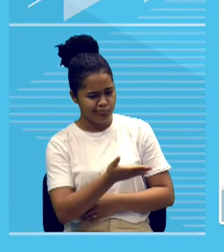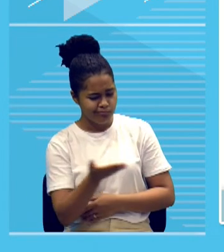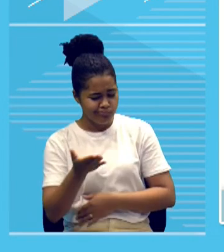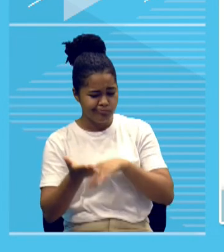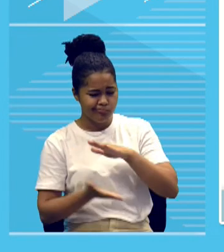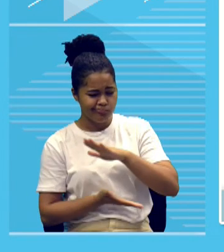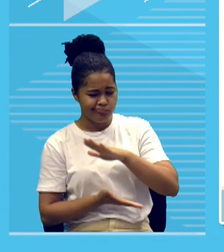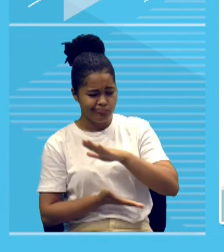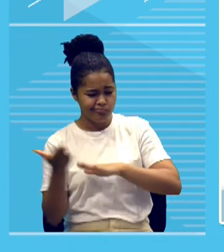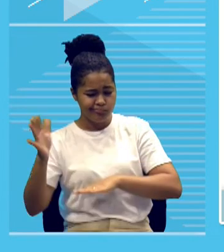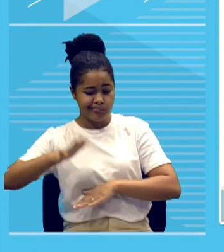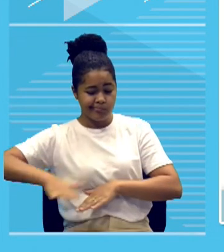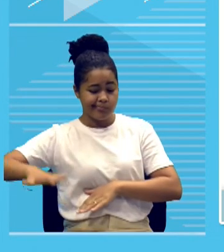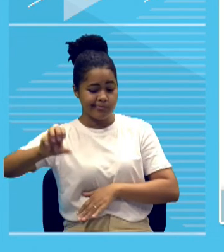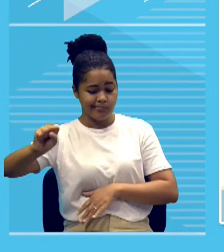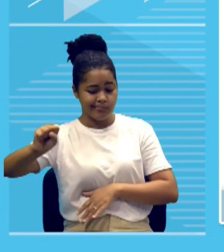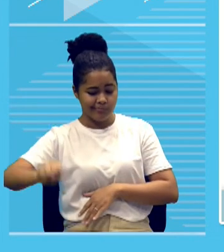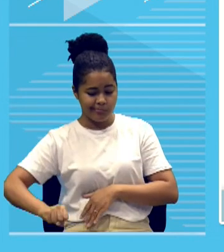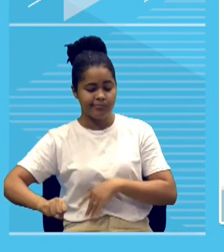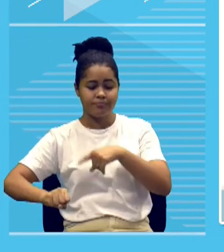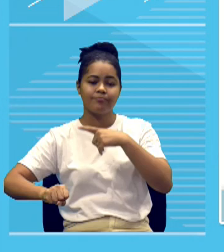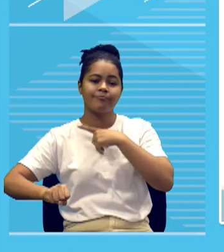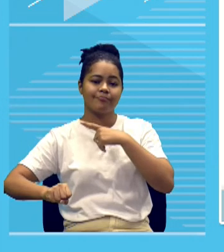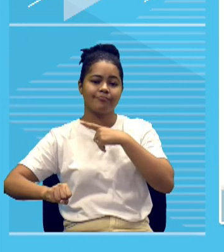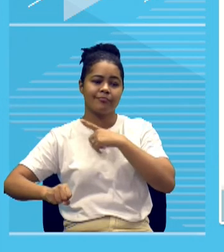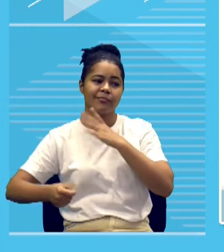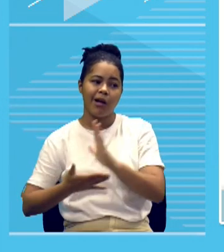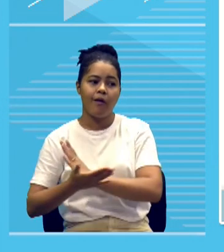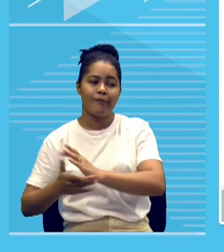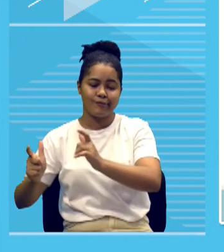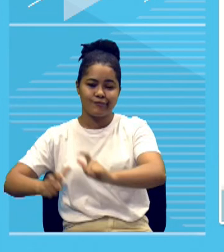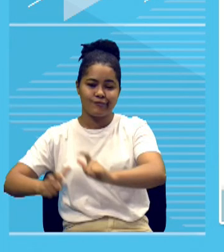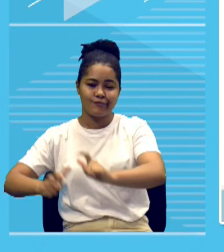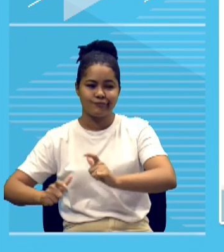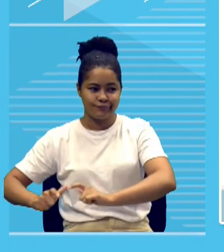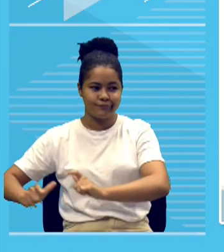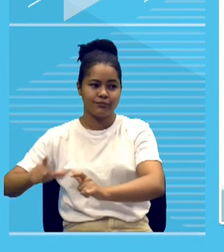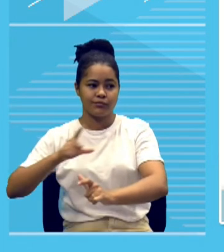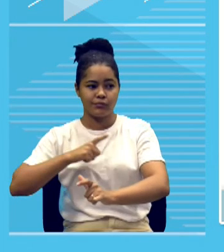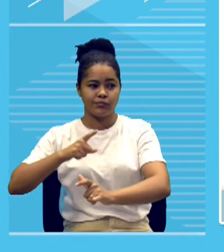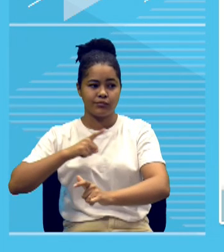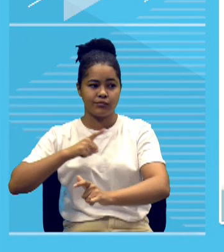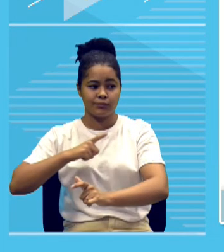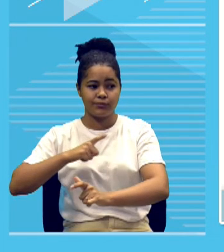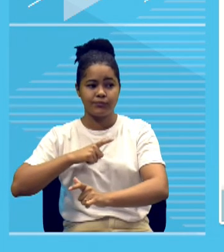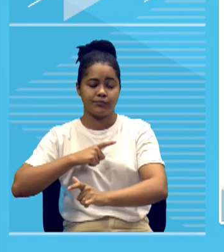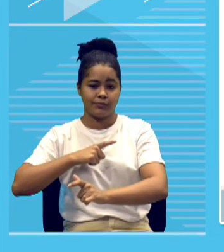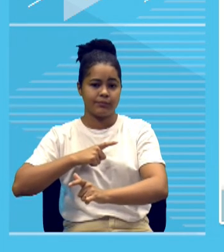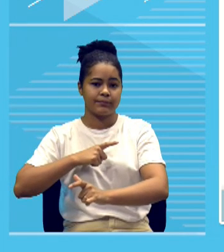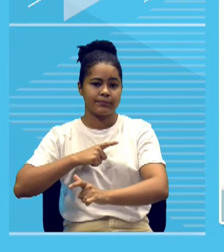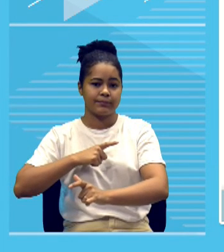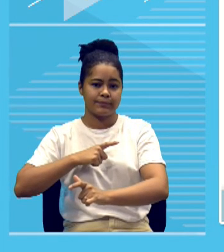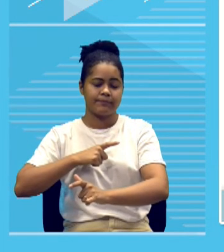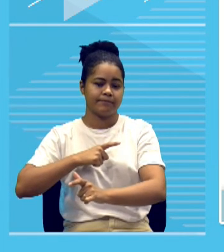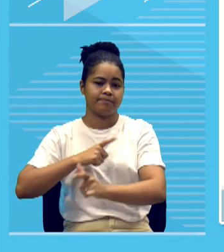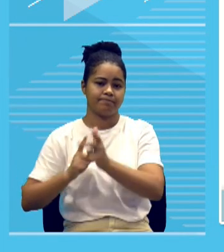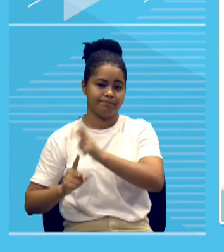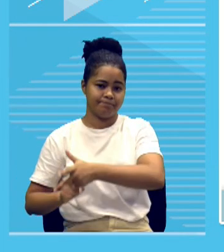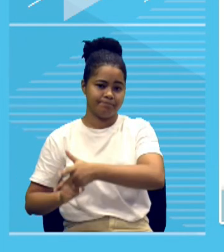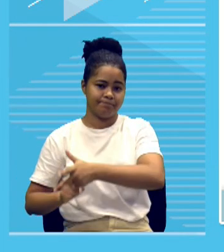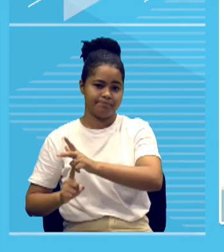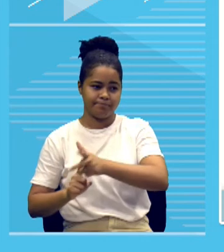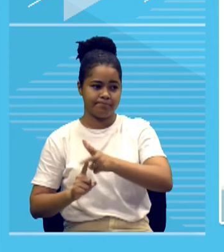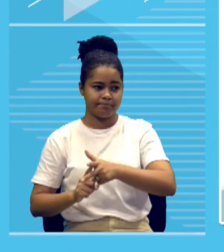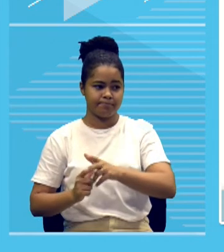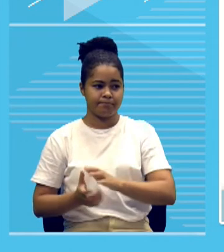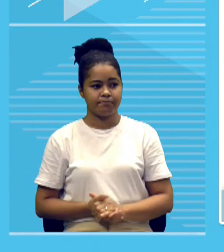também tem um grande potencial viu galera osso também tem um grande potencial os três estados da região sul também tem um